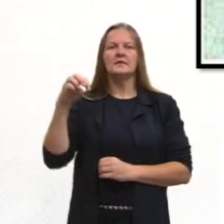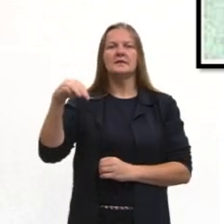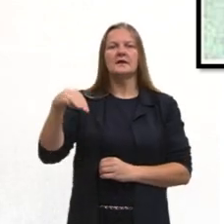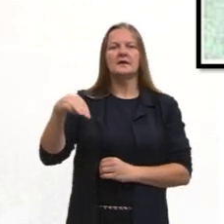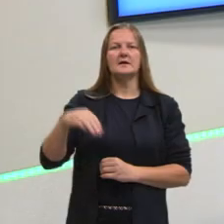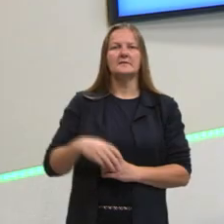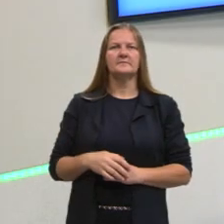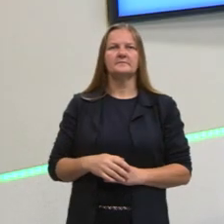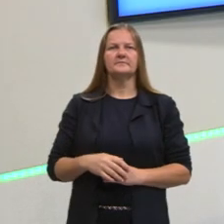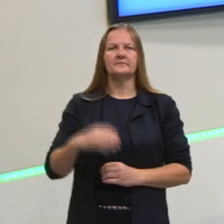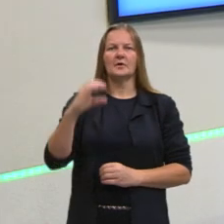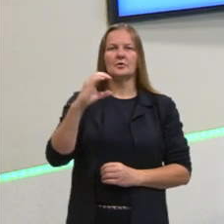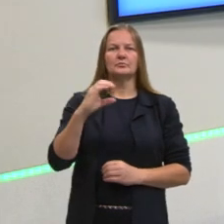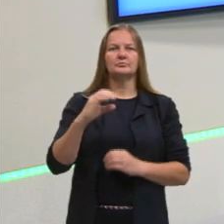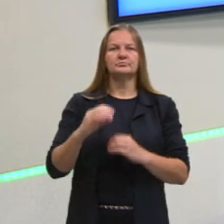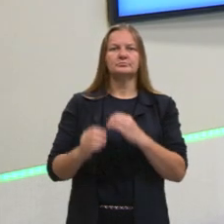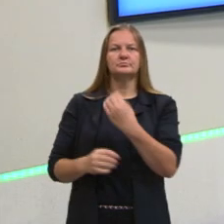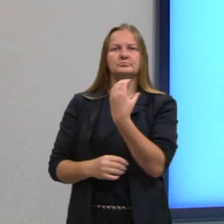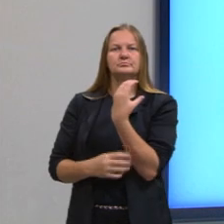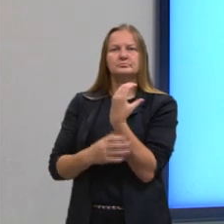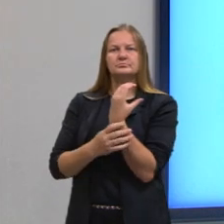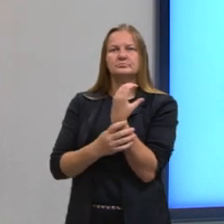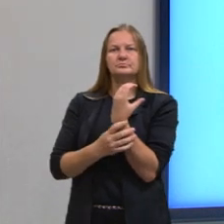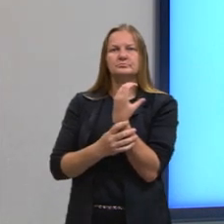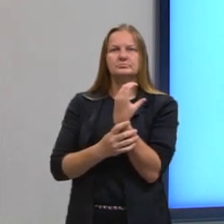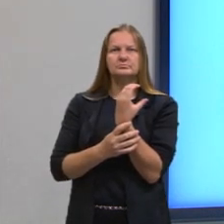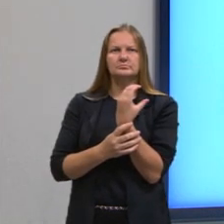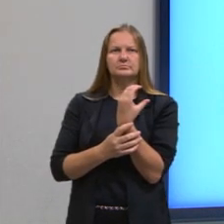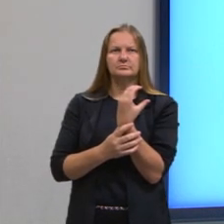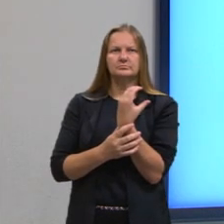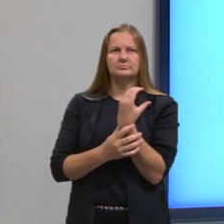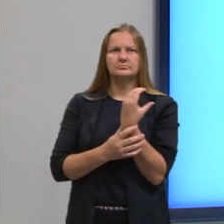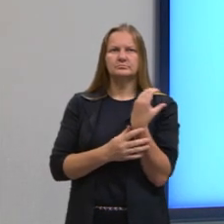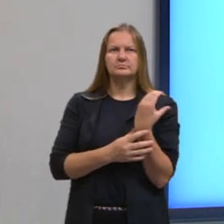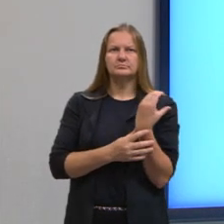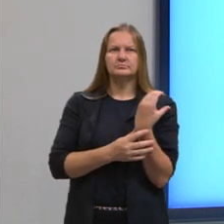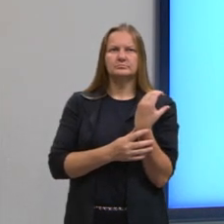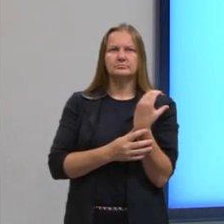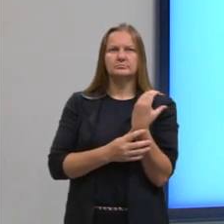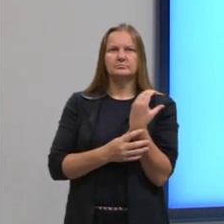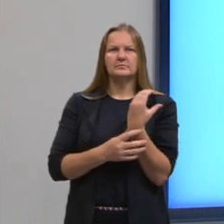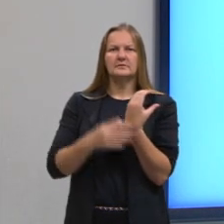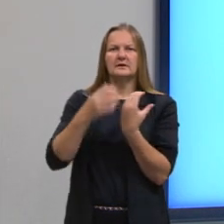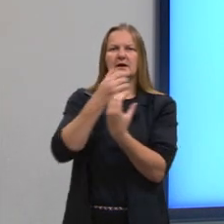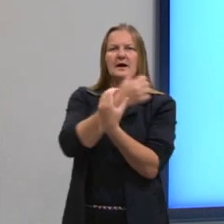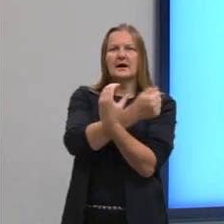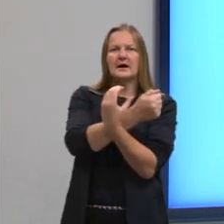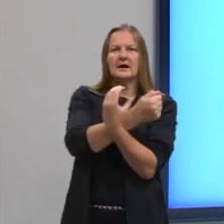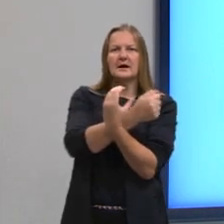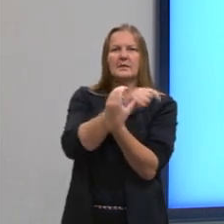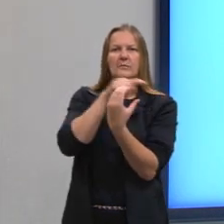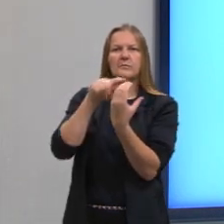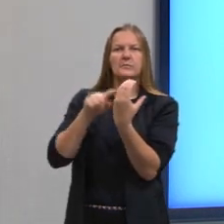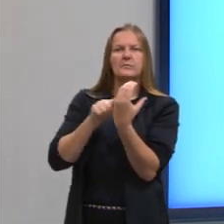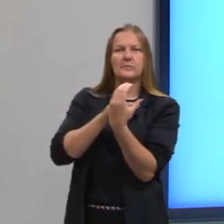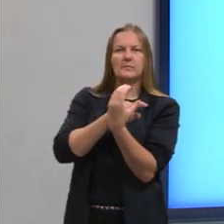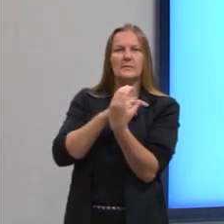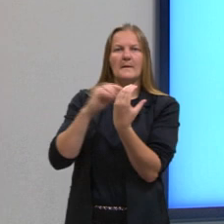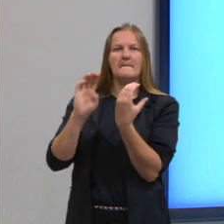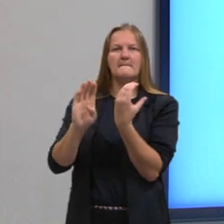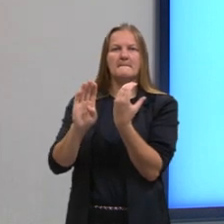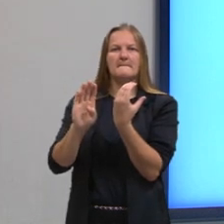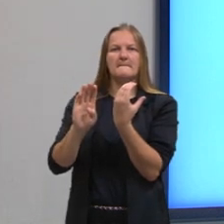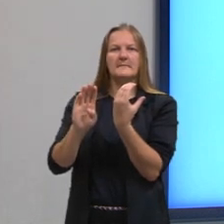dois conjuntos aqui um exemplo nós temos a contém B seria um símbolo que